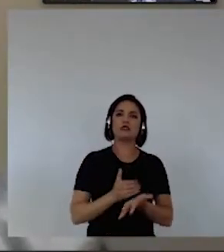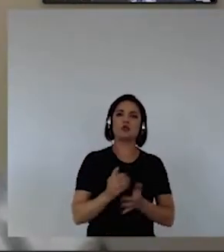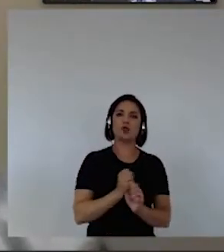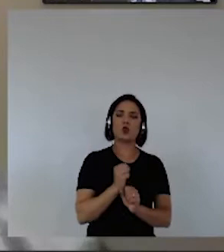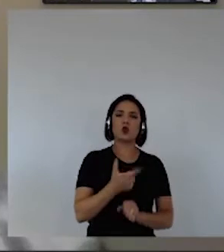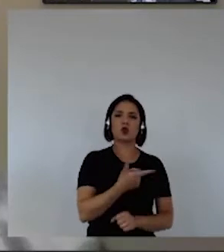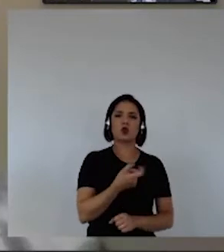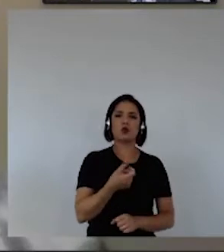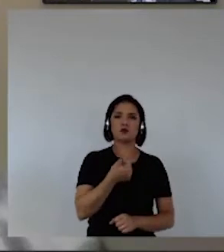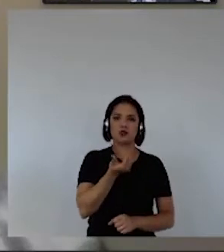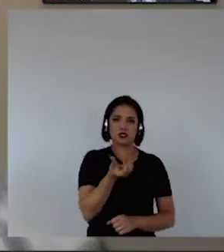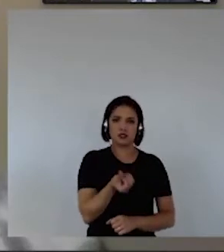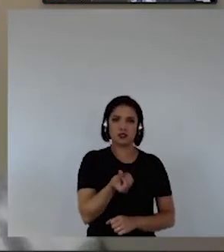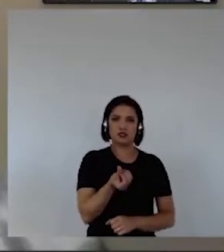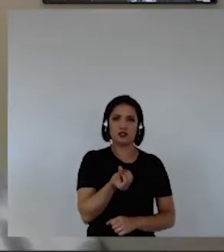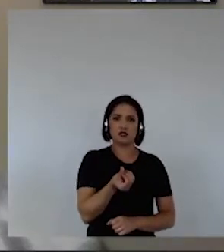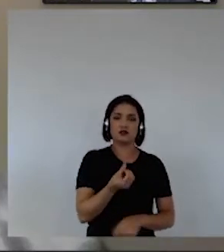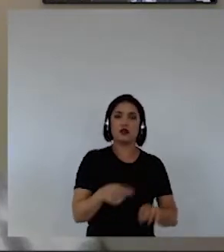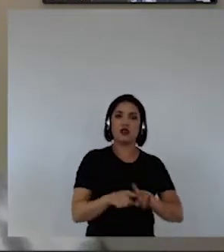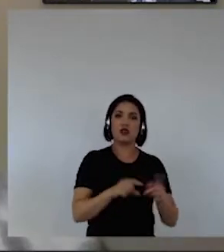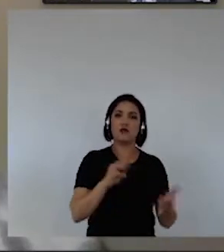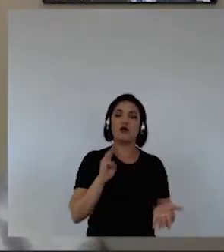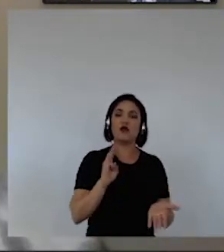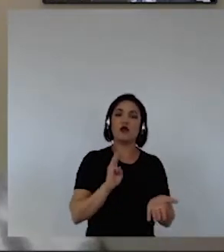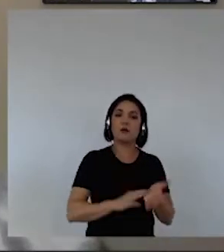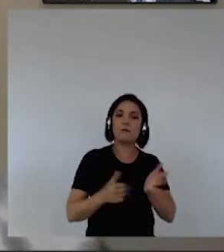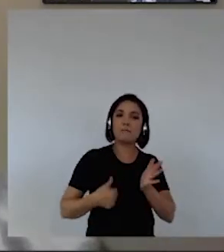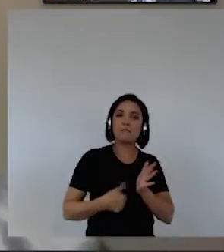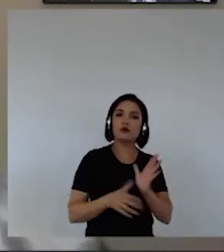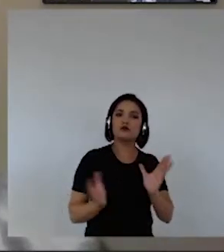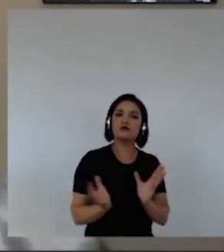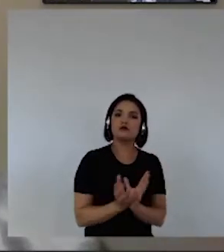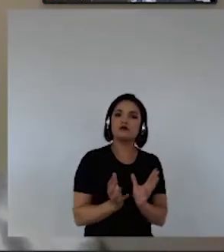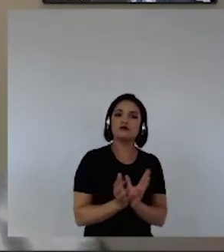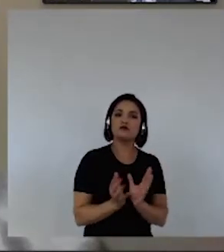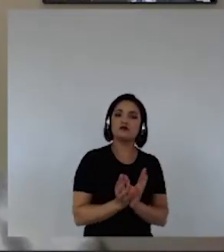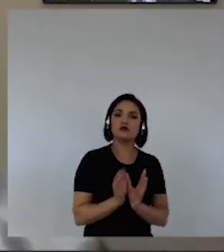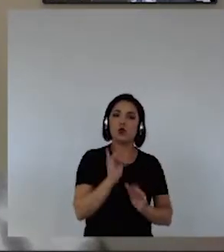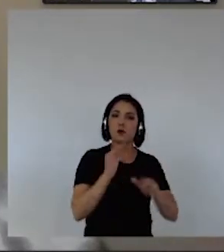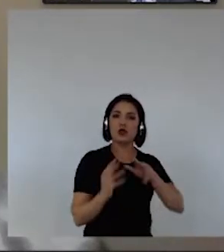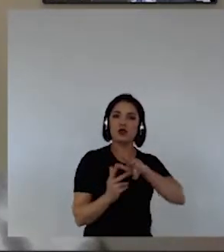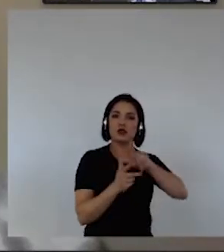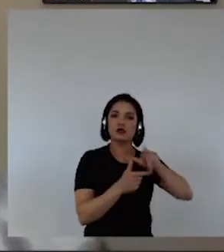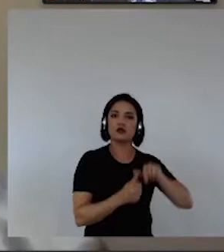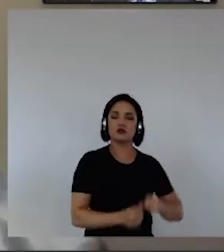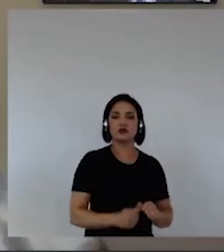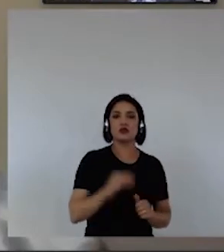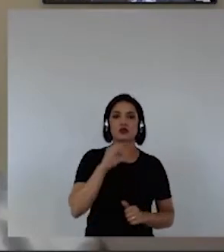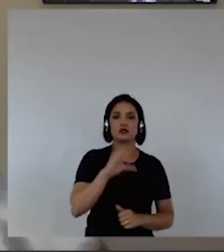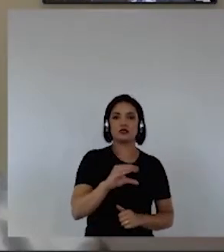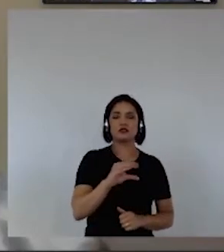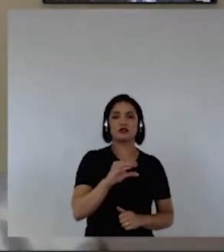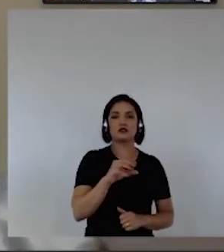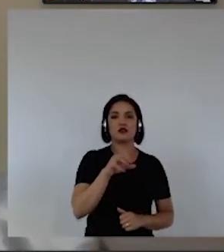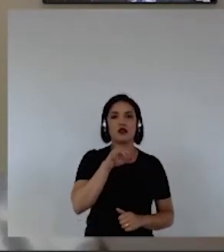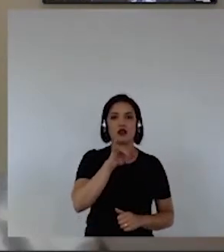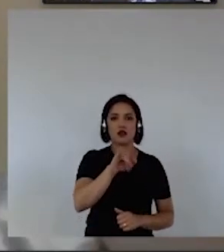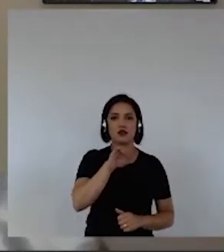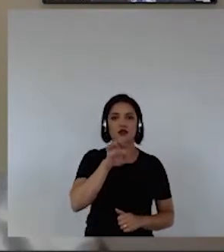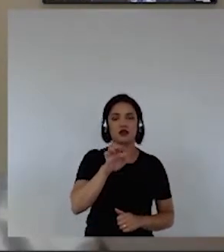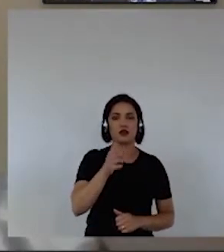de 2016 e membro do corpo docente internacional da CIARB.